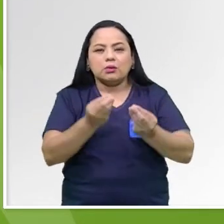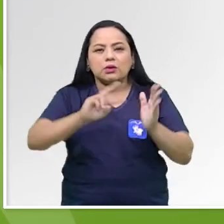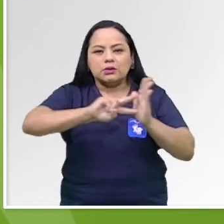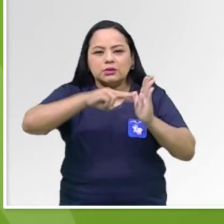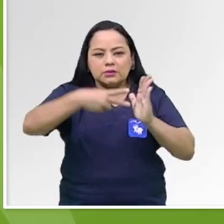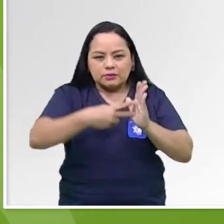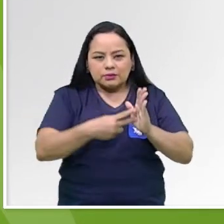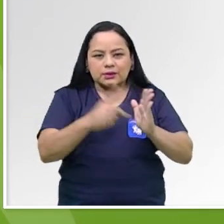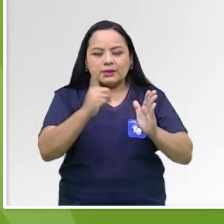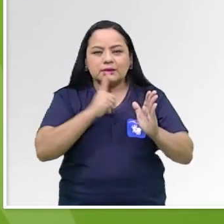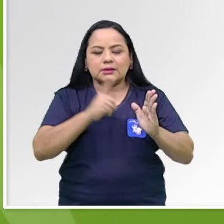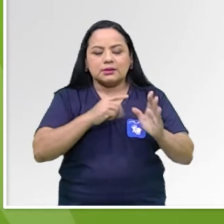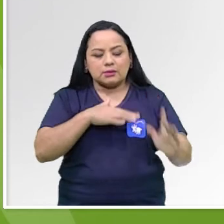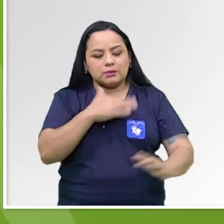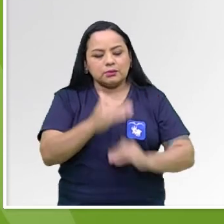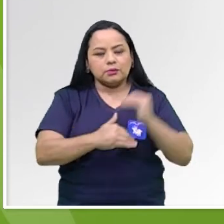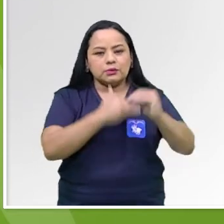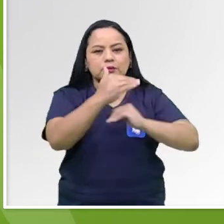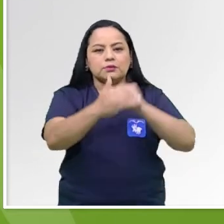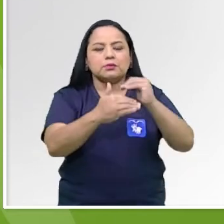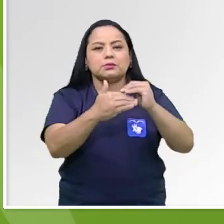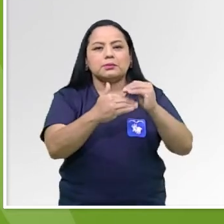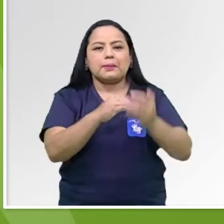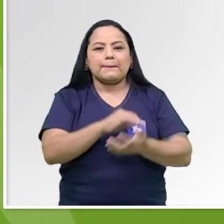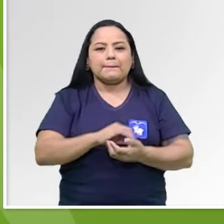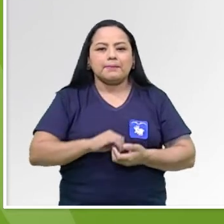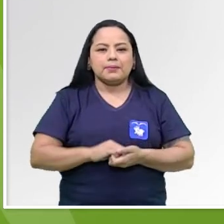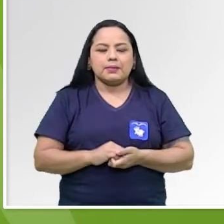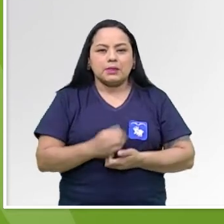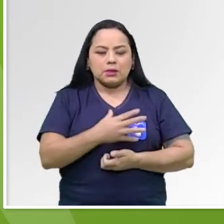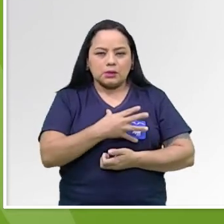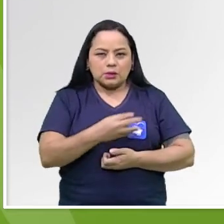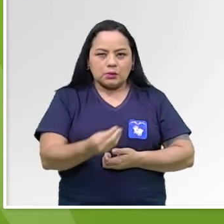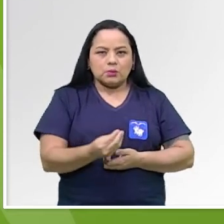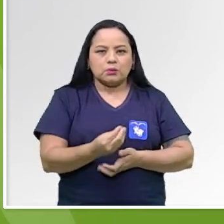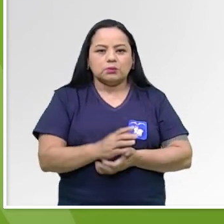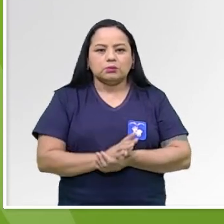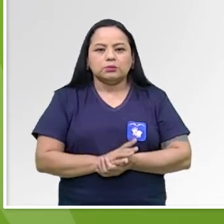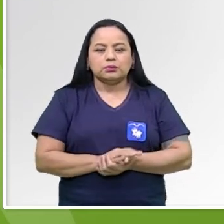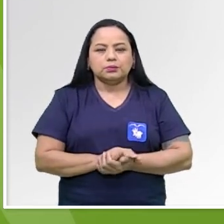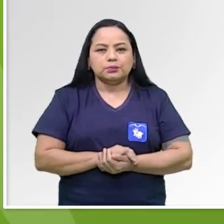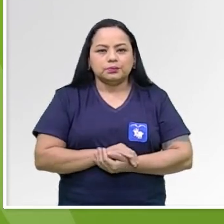há o desenvolvimento do filhote